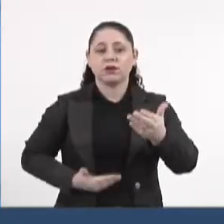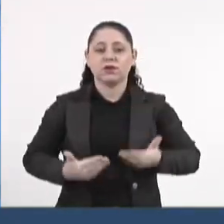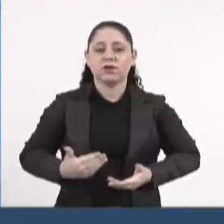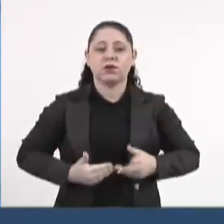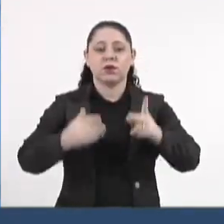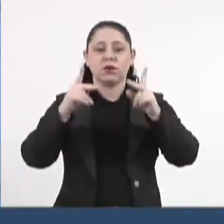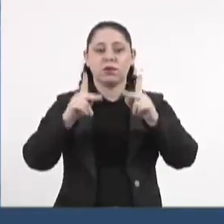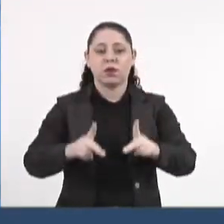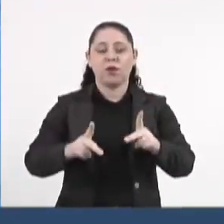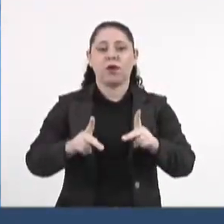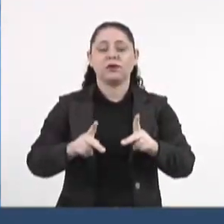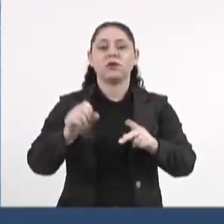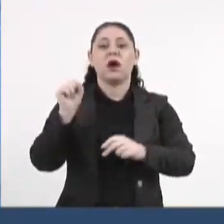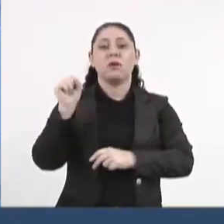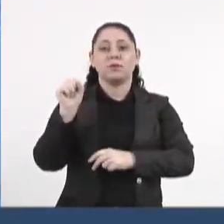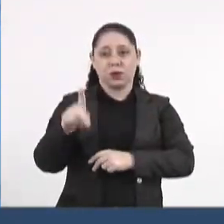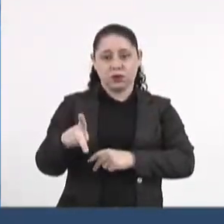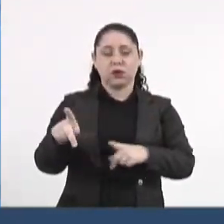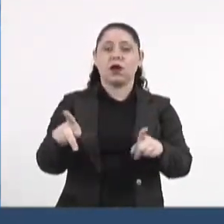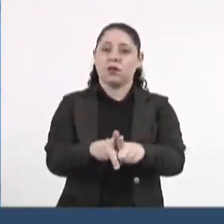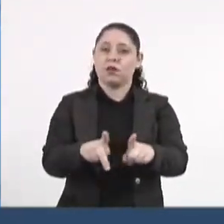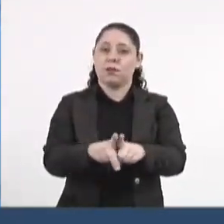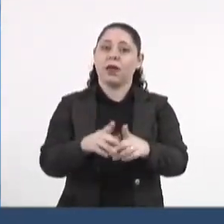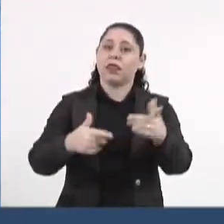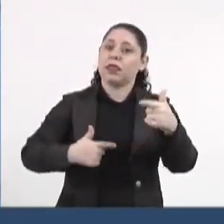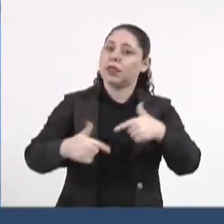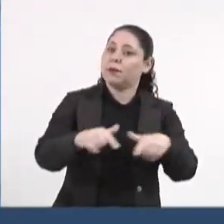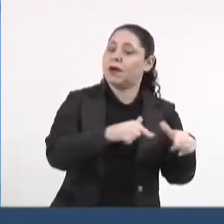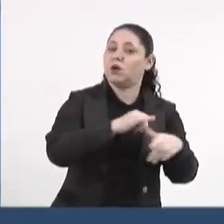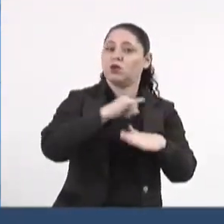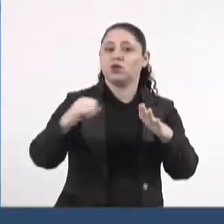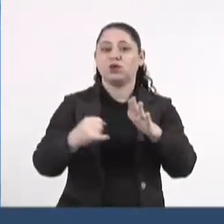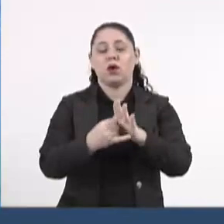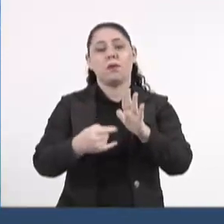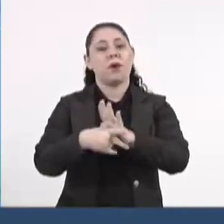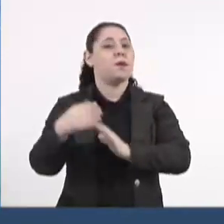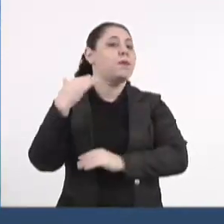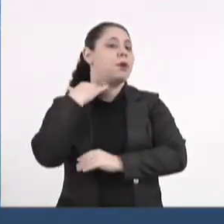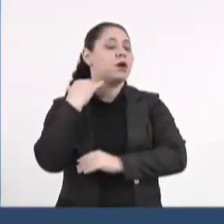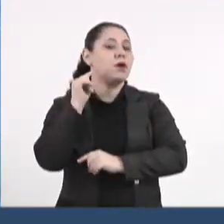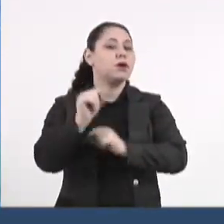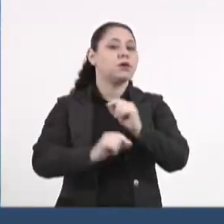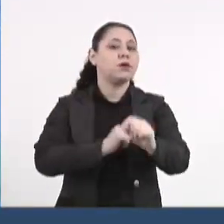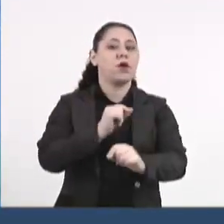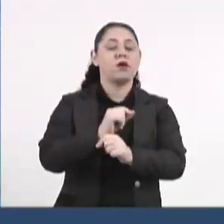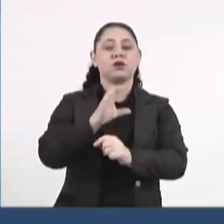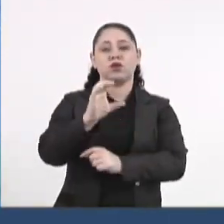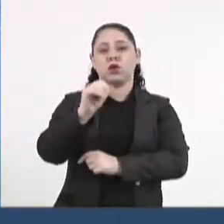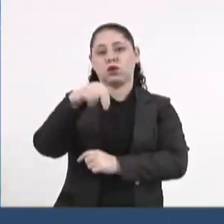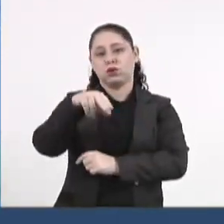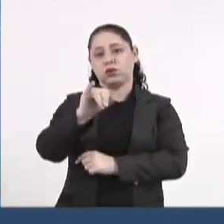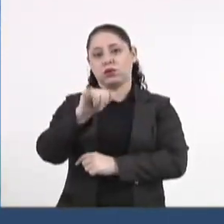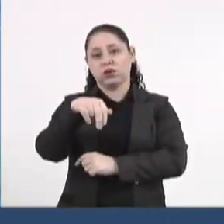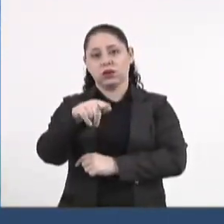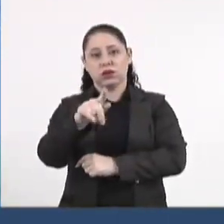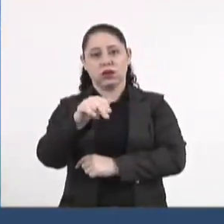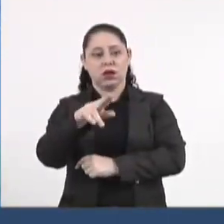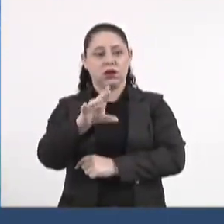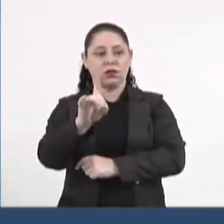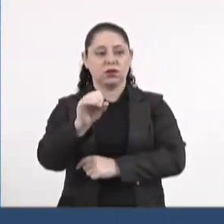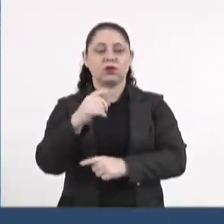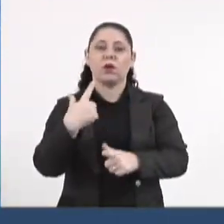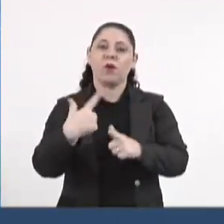estaduais, ativos e aposentados, com instituições financeiras na modalidade de empréstimos consignados. Bem